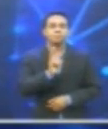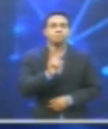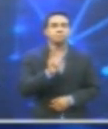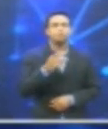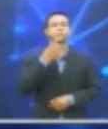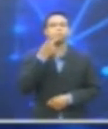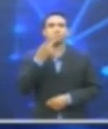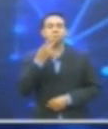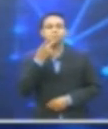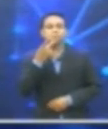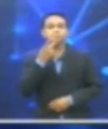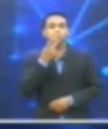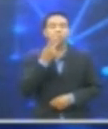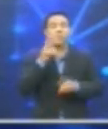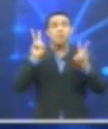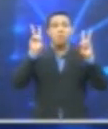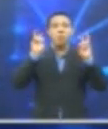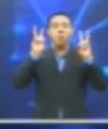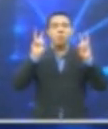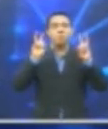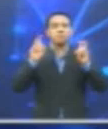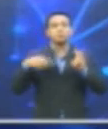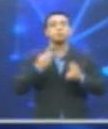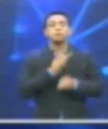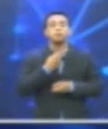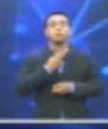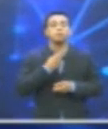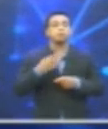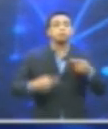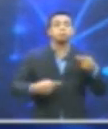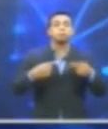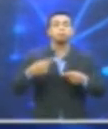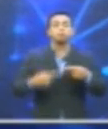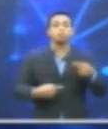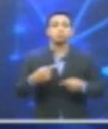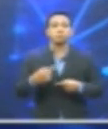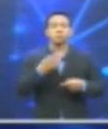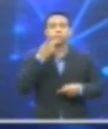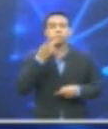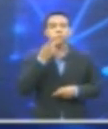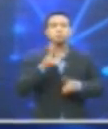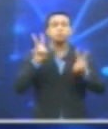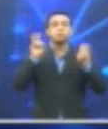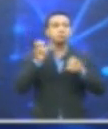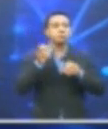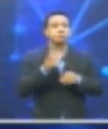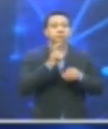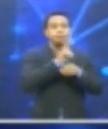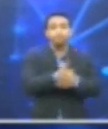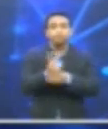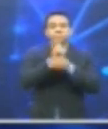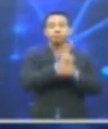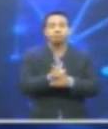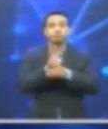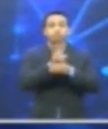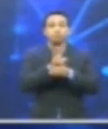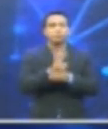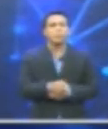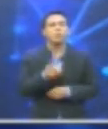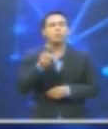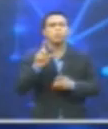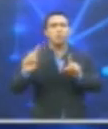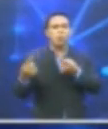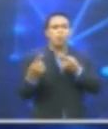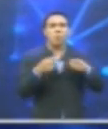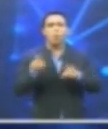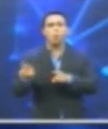relação à nossa política da proposta do Ronda do Cidadão. O que o senhor é contra a polícia de